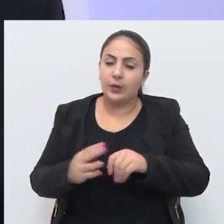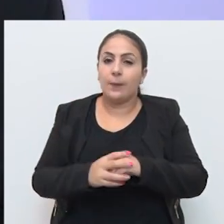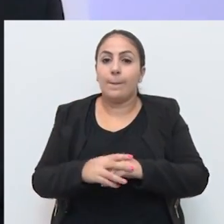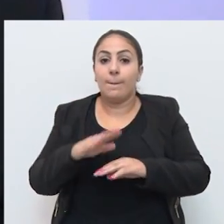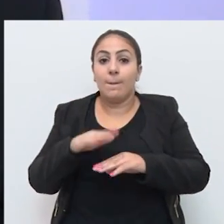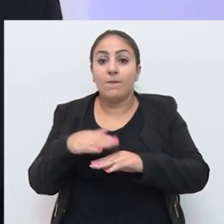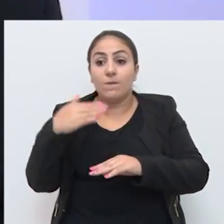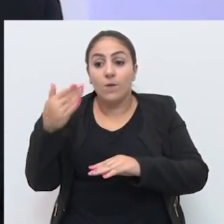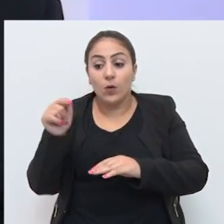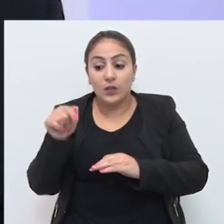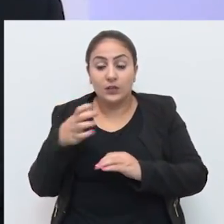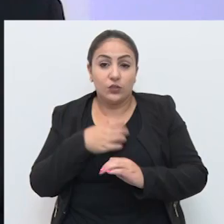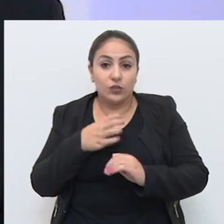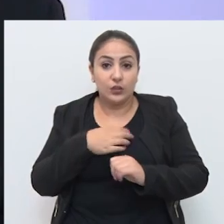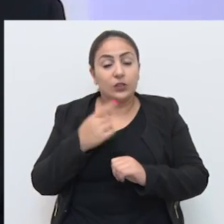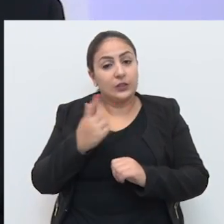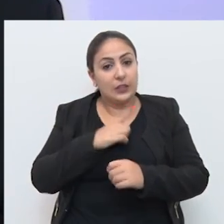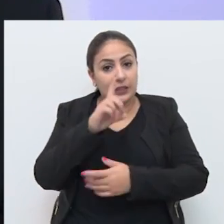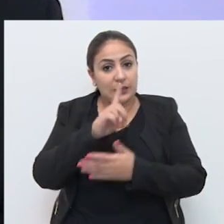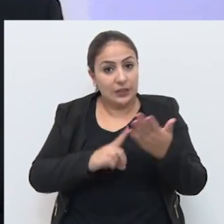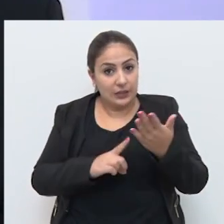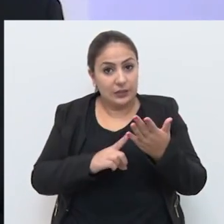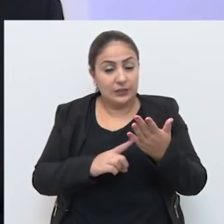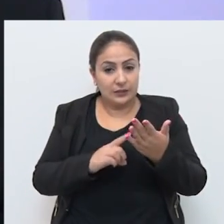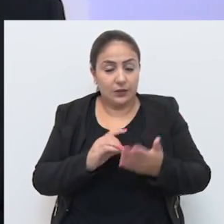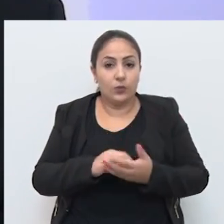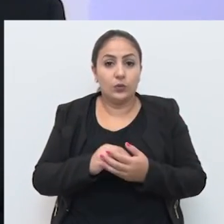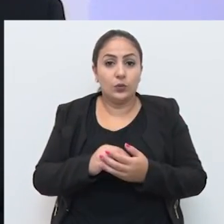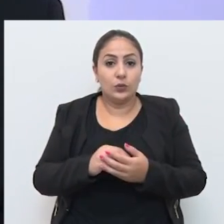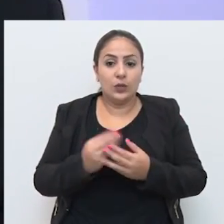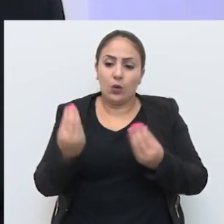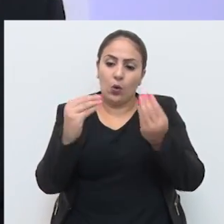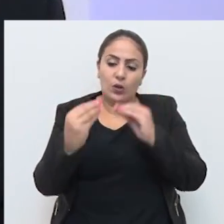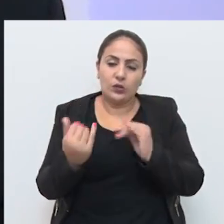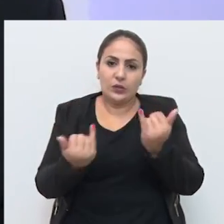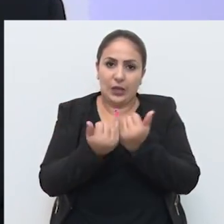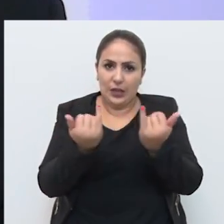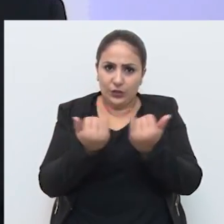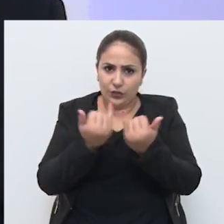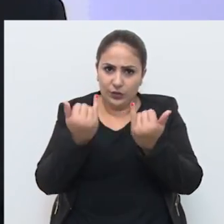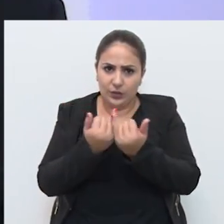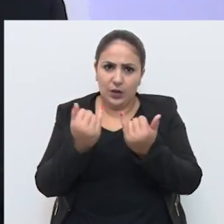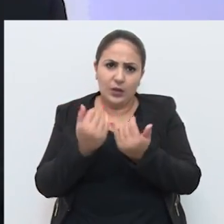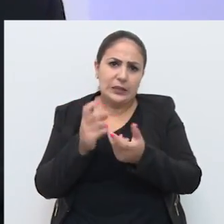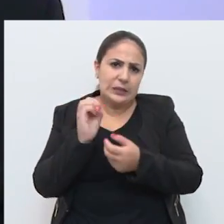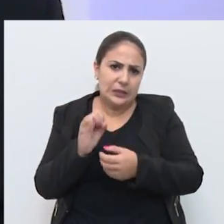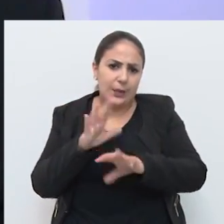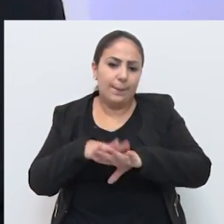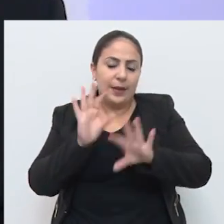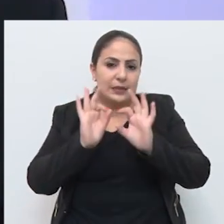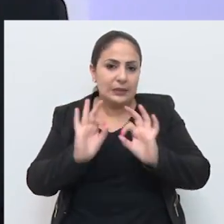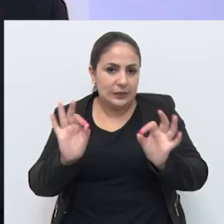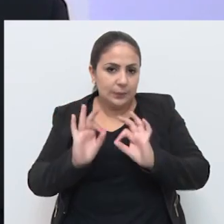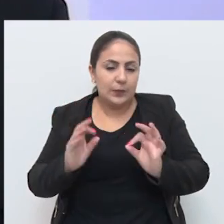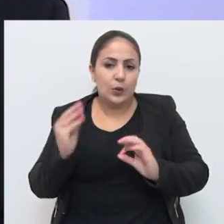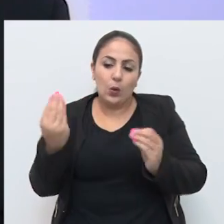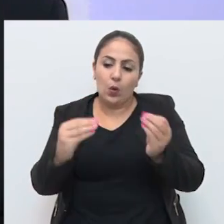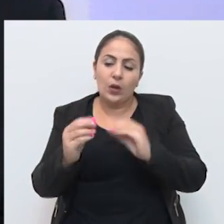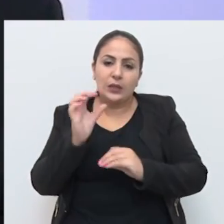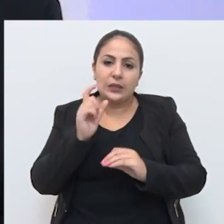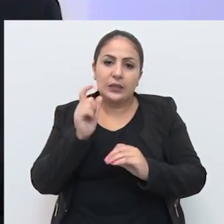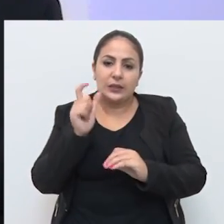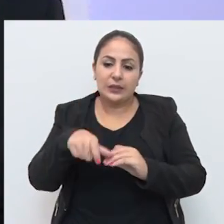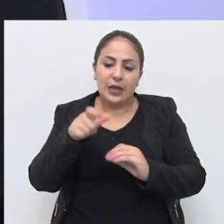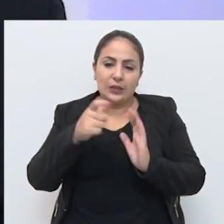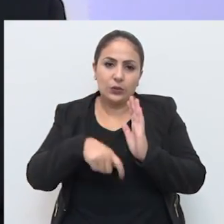Mas, fora esse mecanismo, existe a declaração pré-preenchida no próprio site. Para os casos mais simples, ela já puxou alguns dados e a pessoa pode informar